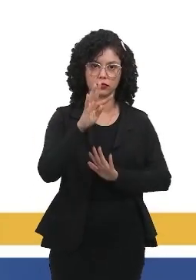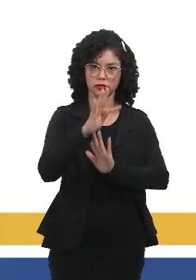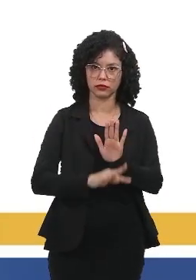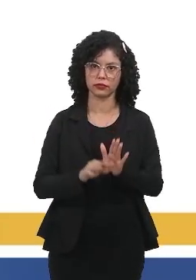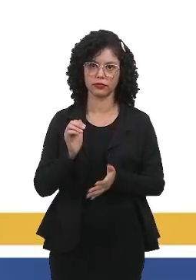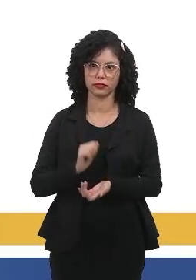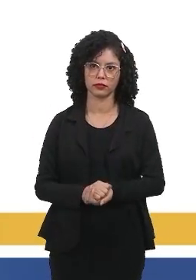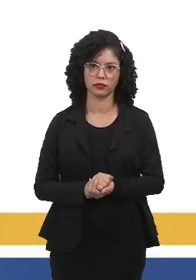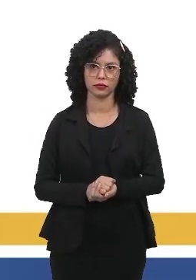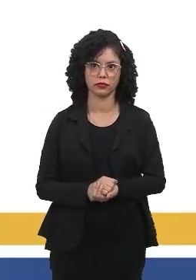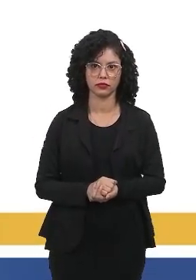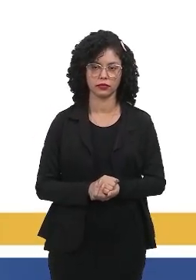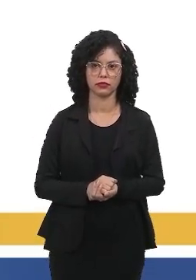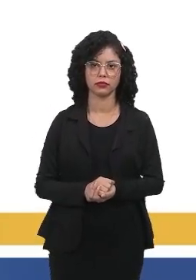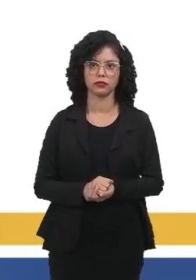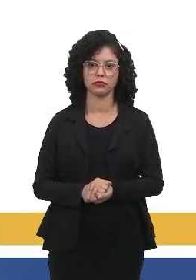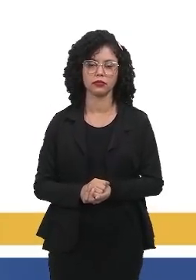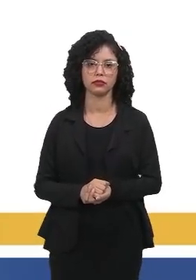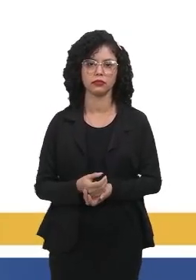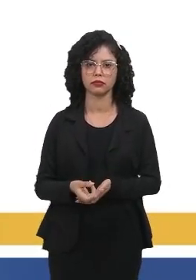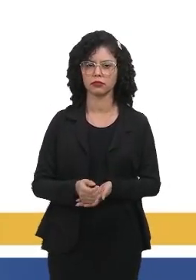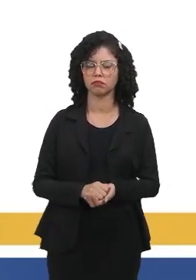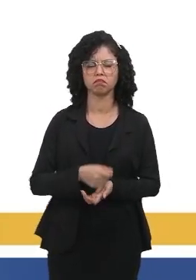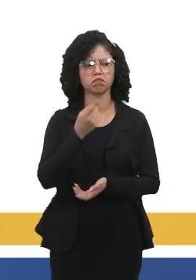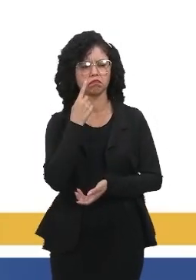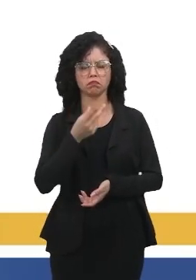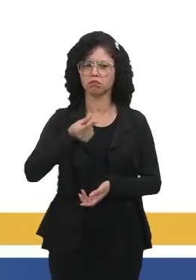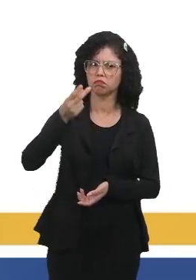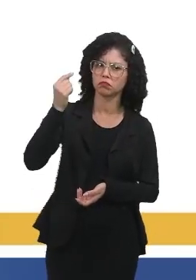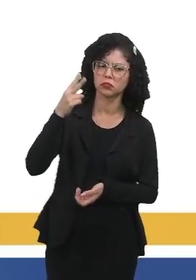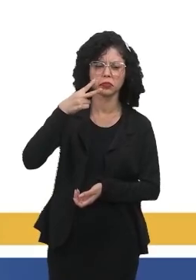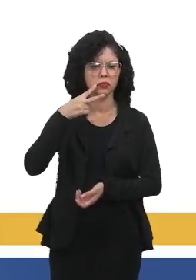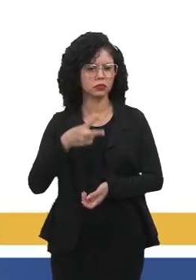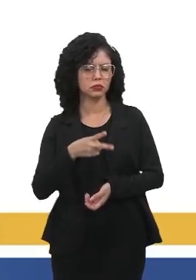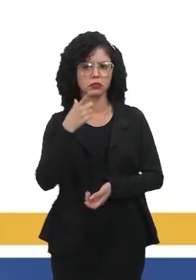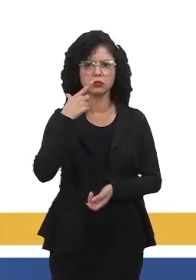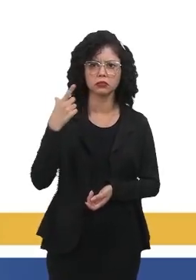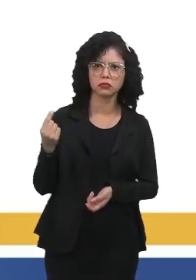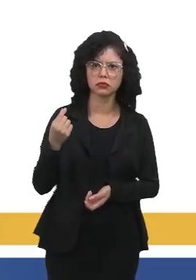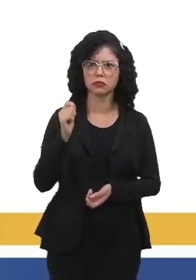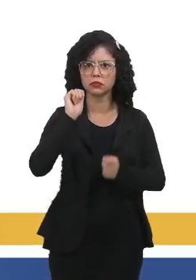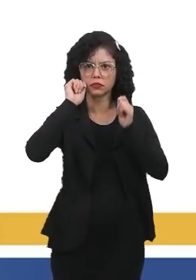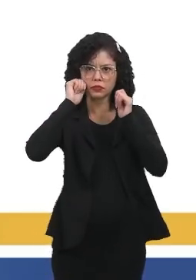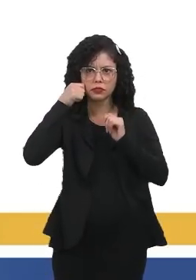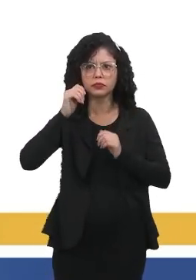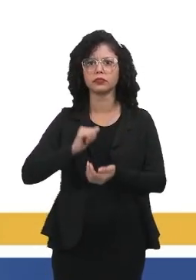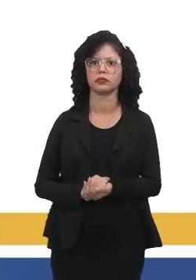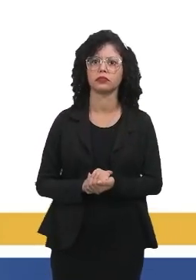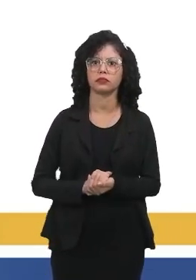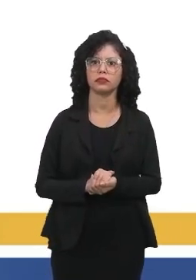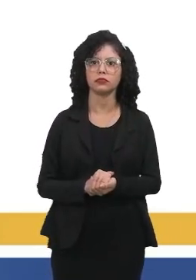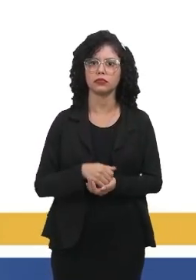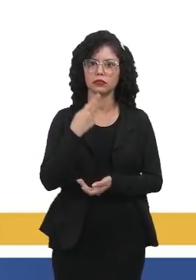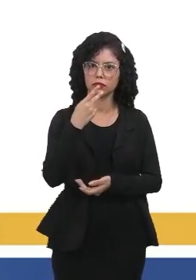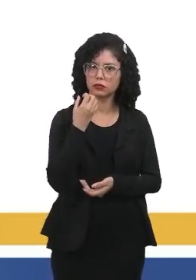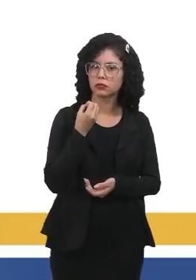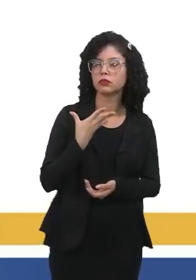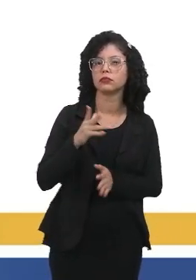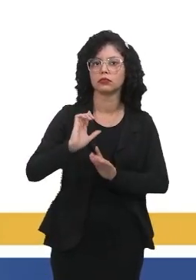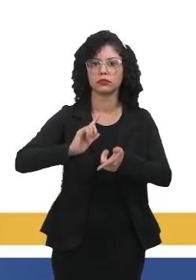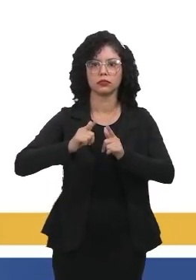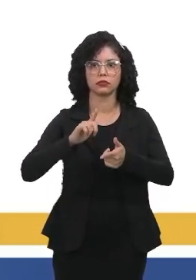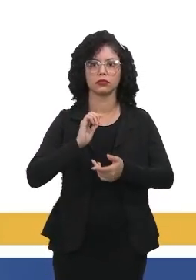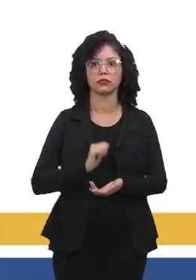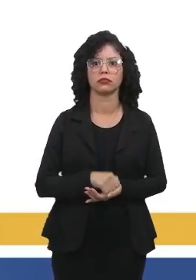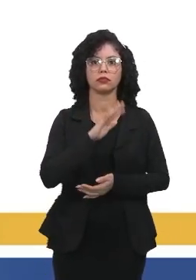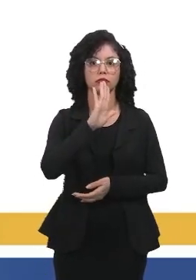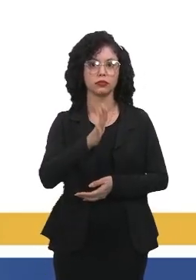texto Vamos à leitura era um gato preto como convinha a um cultor das boas